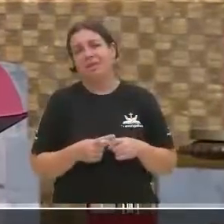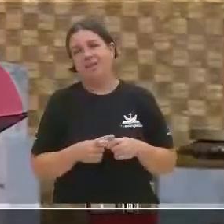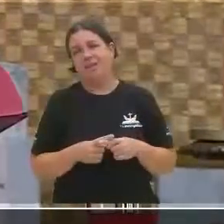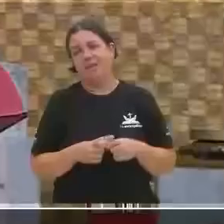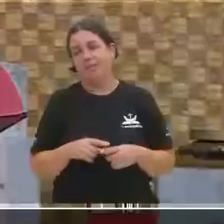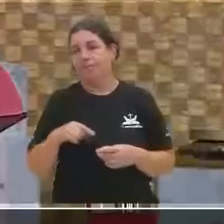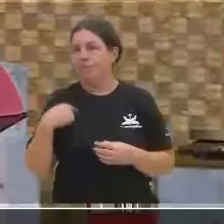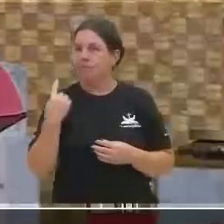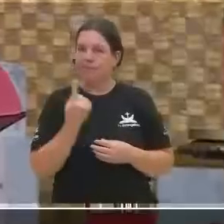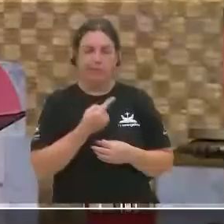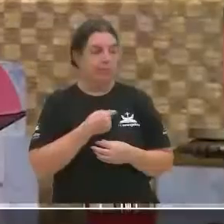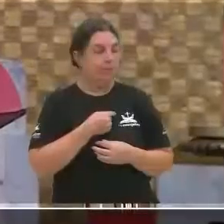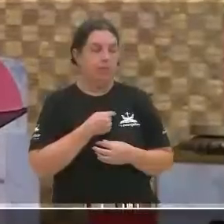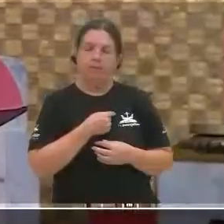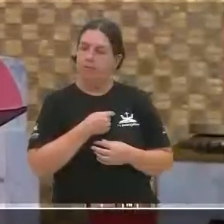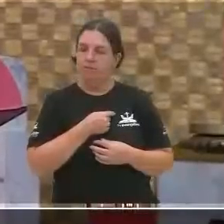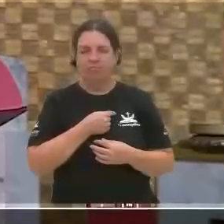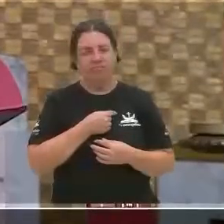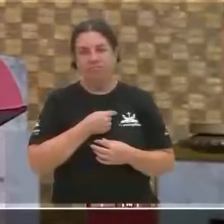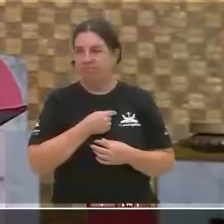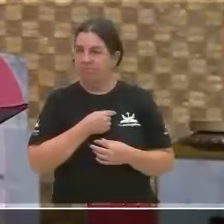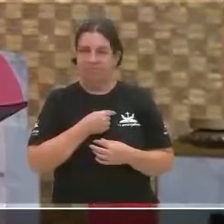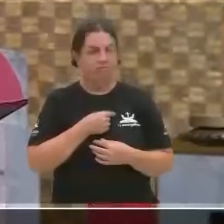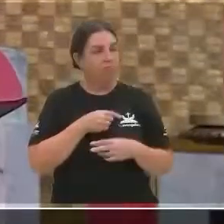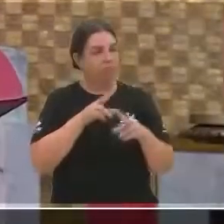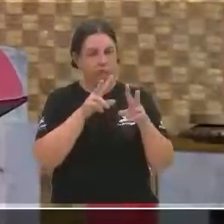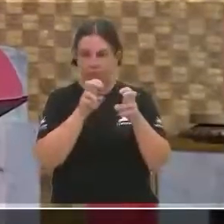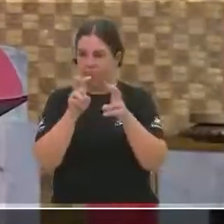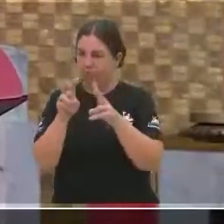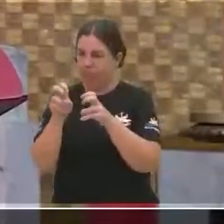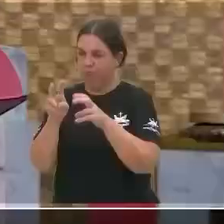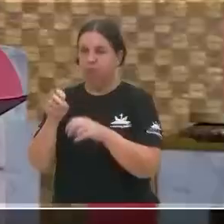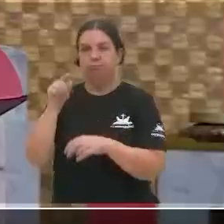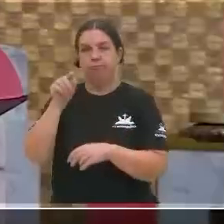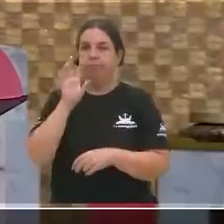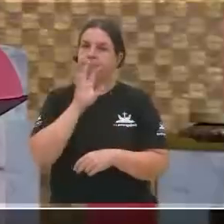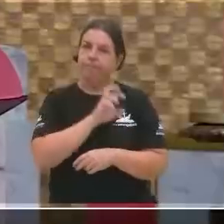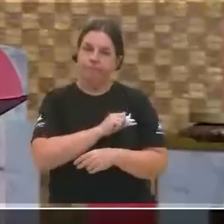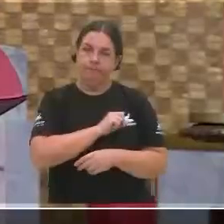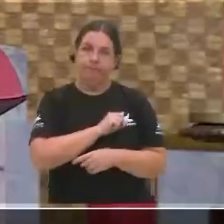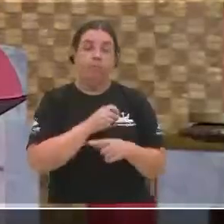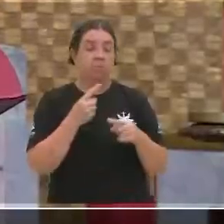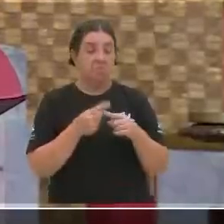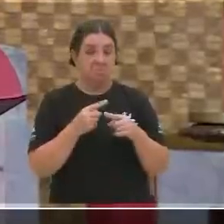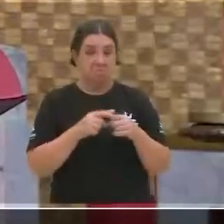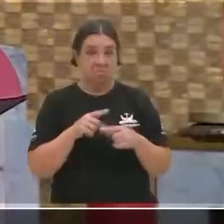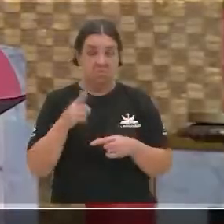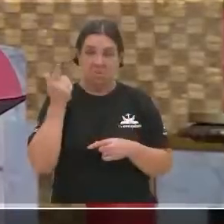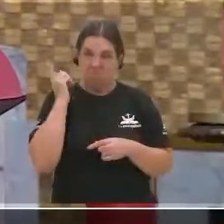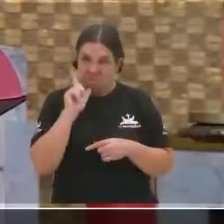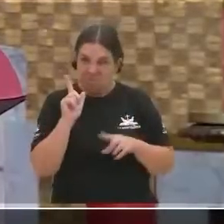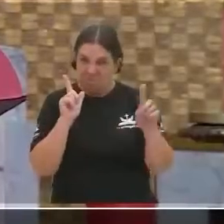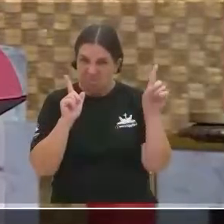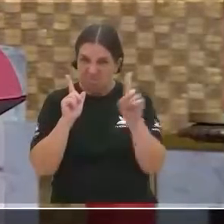Porque nós não estamos percebendo esse amor porque não conseguimos